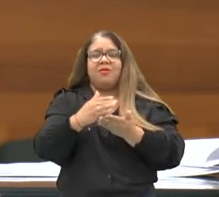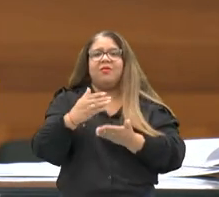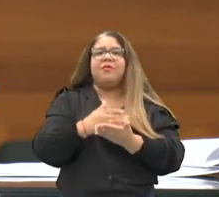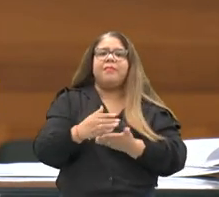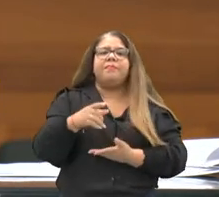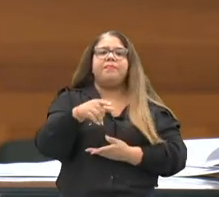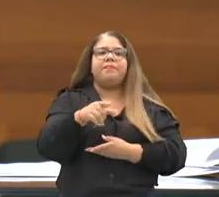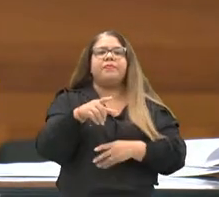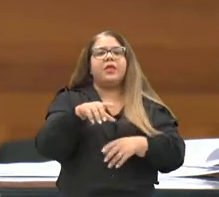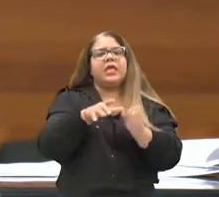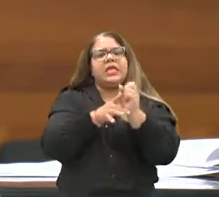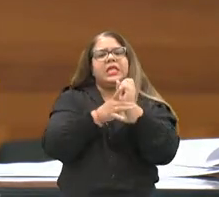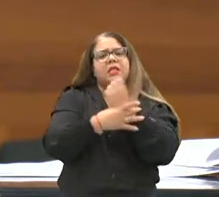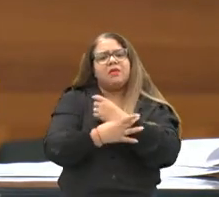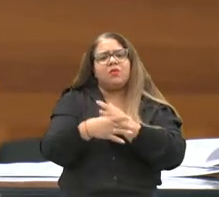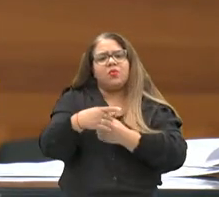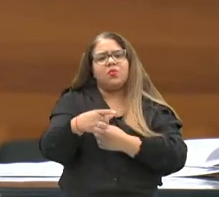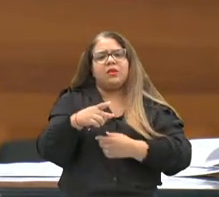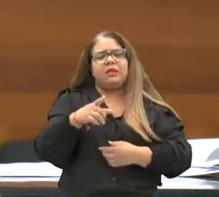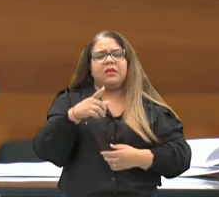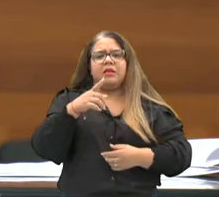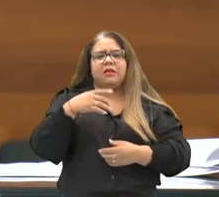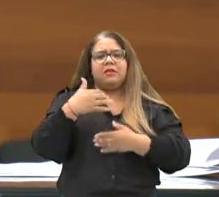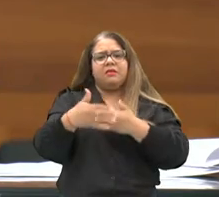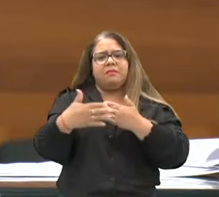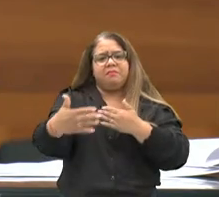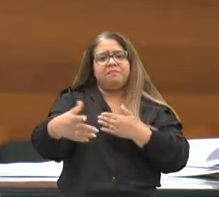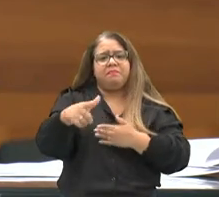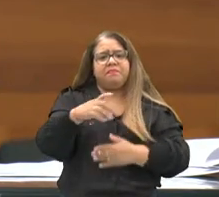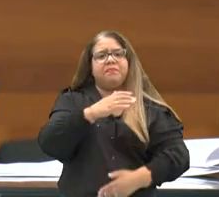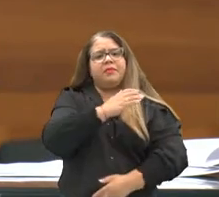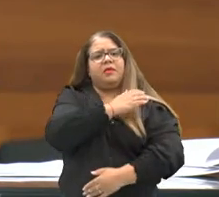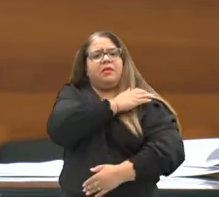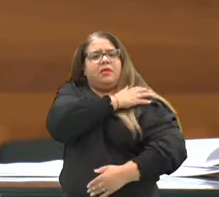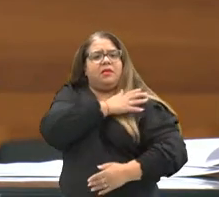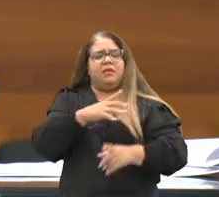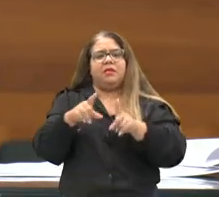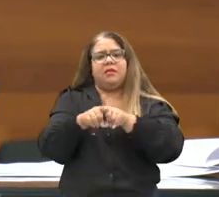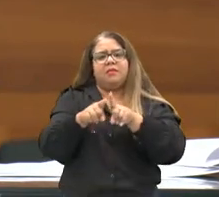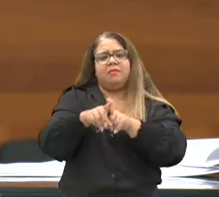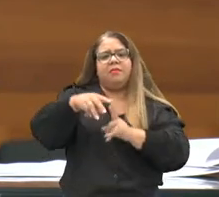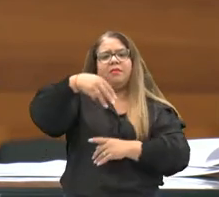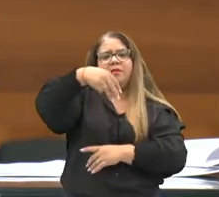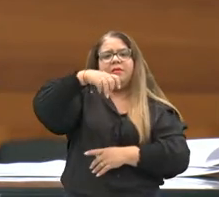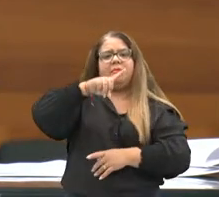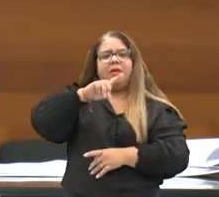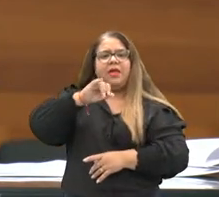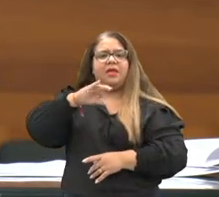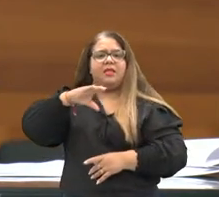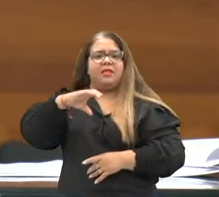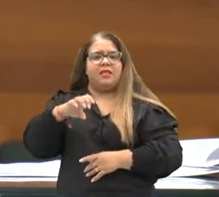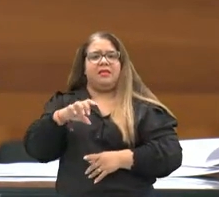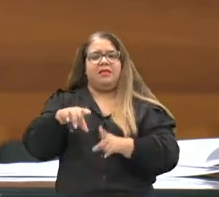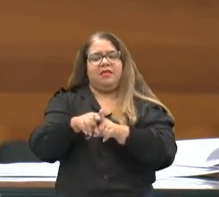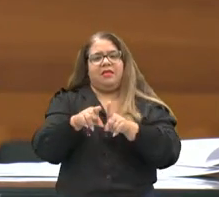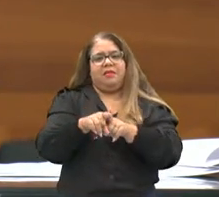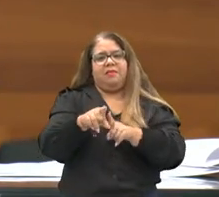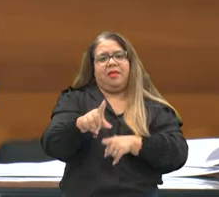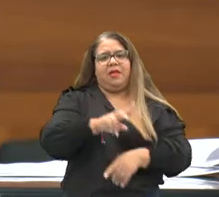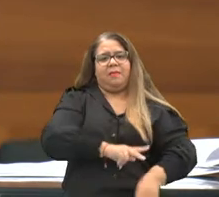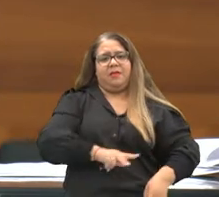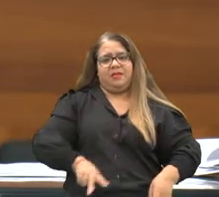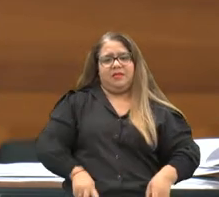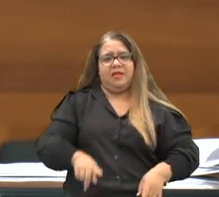e segura, que foi executada depois pelo general Médici e pelo presidente Figueiredo. E ainda disse mais,